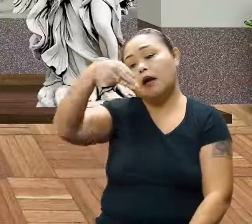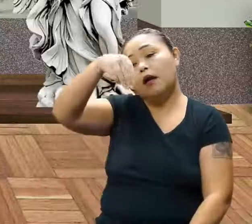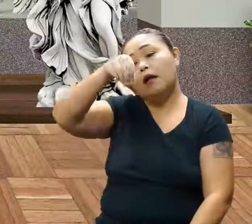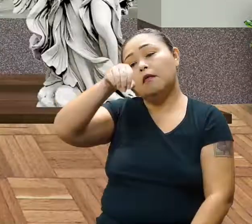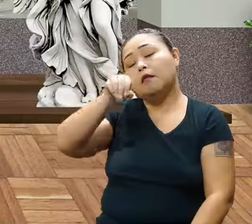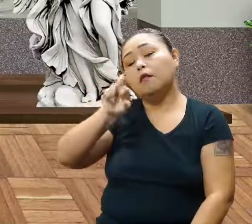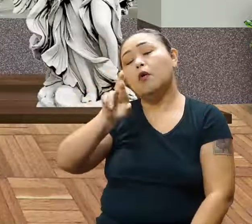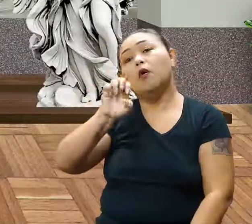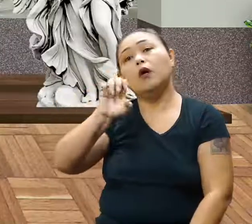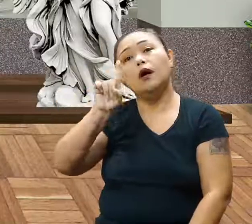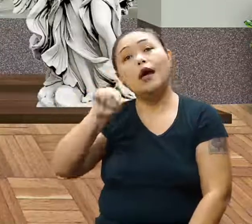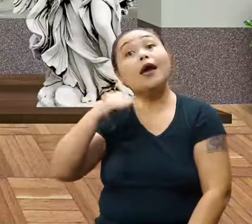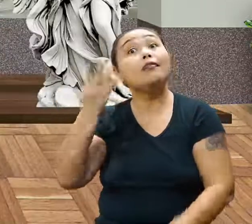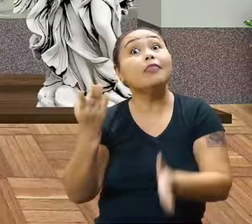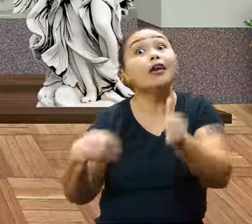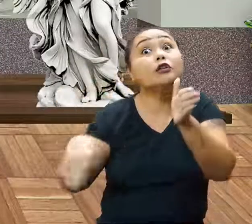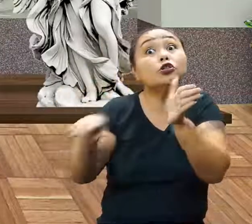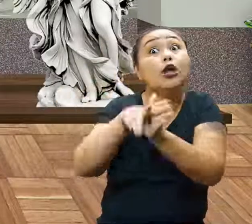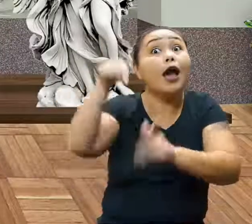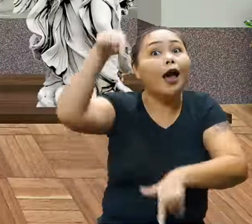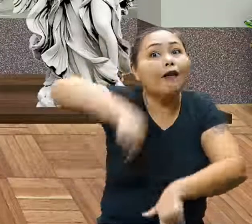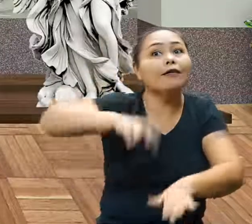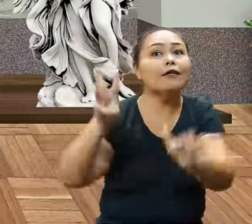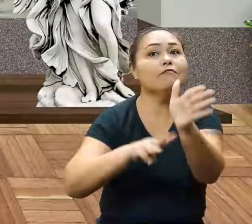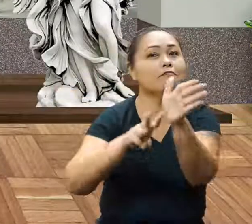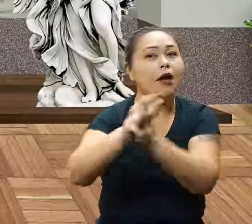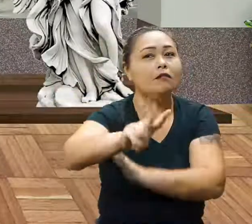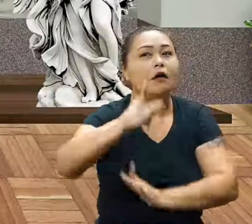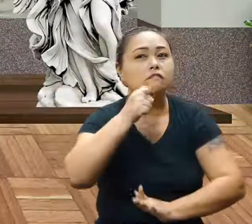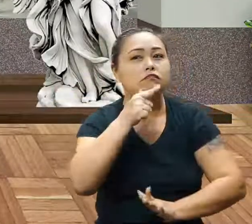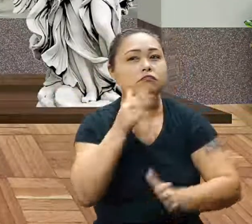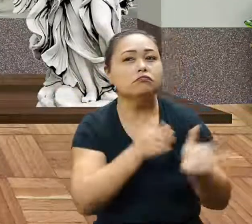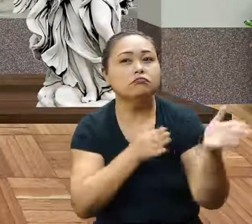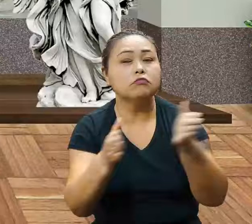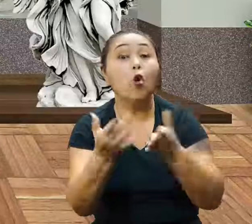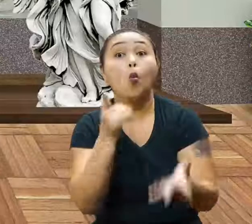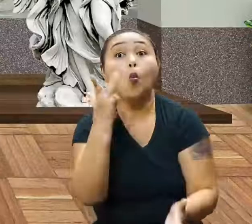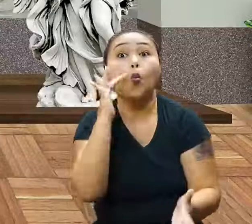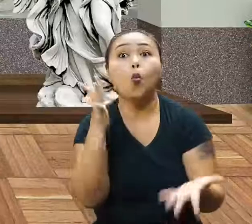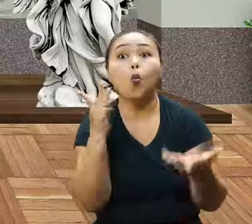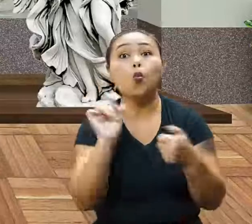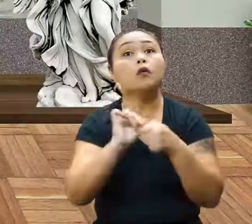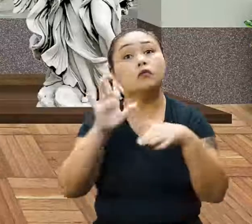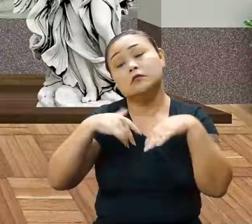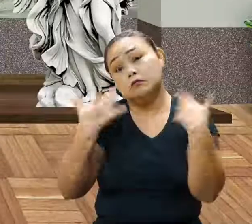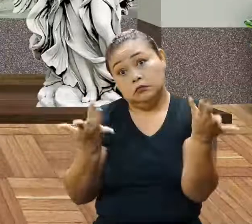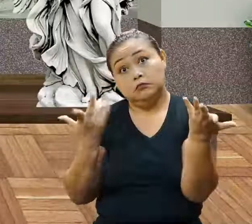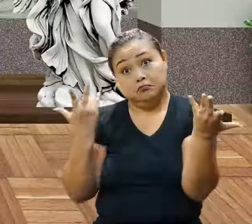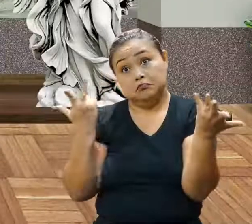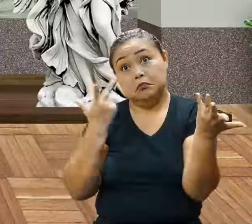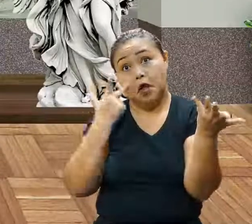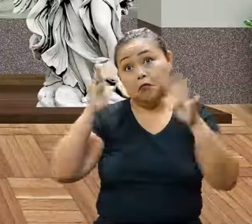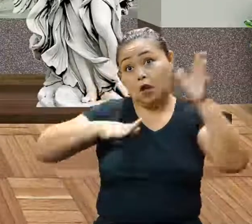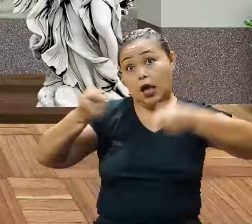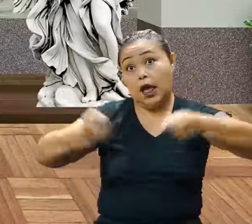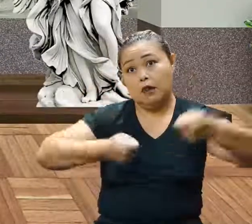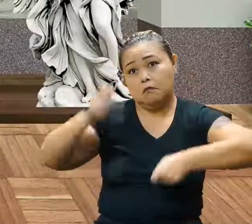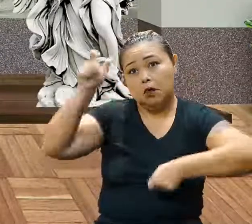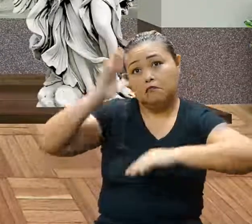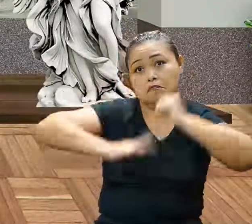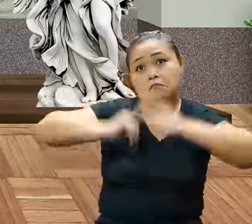E assim como o Guaporé, Mamoré, o ouro do Madeira, segundo alguns garimpeiros,